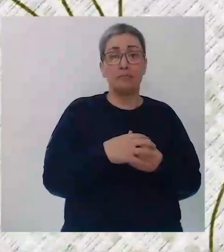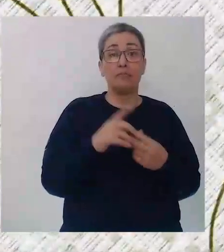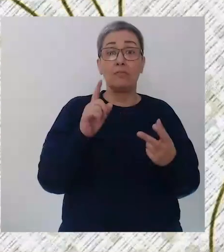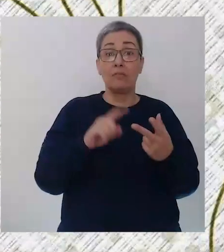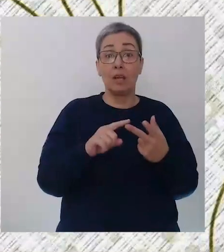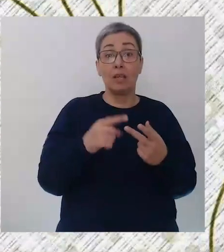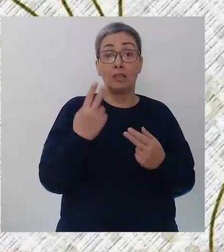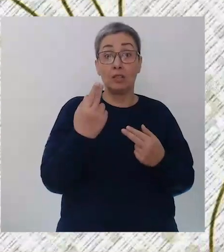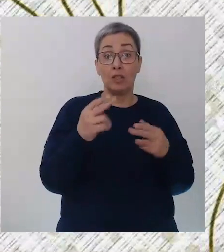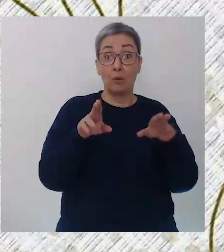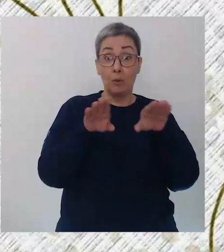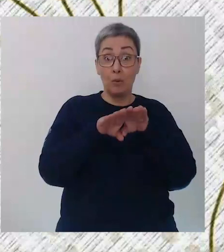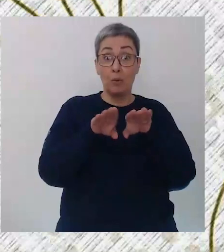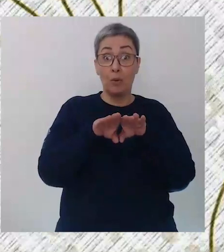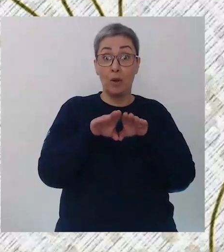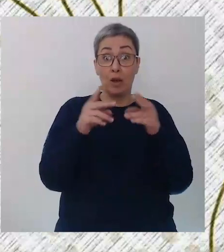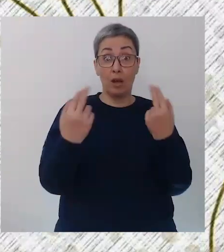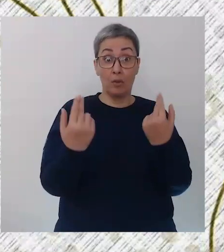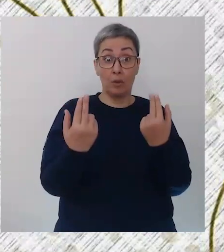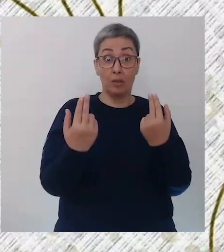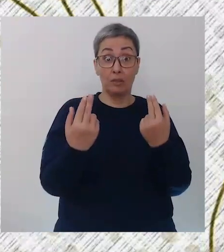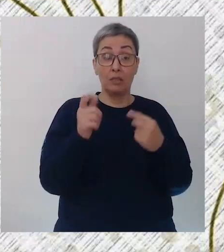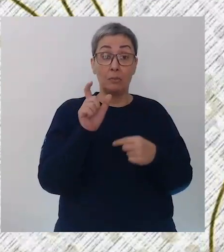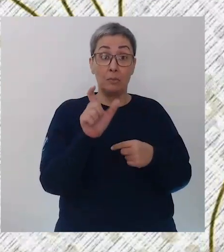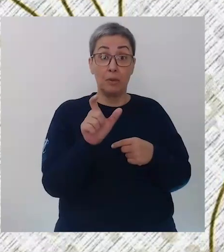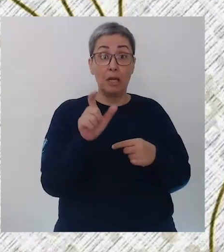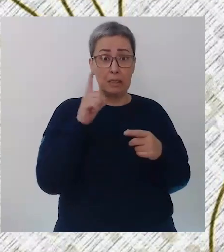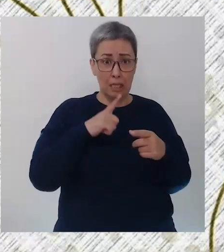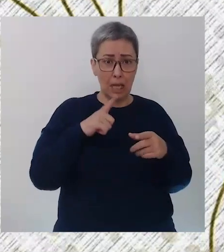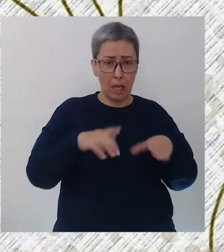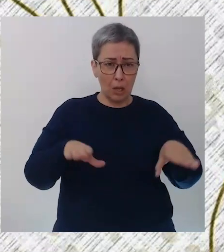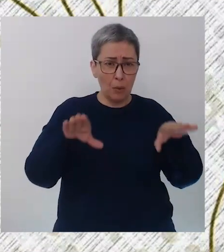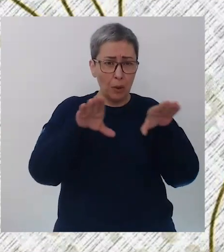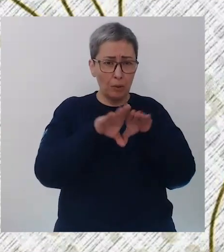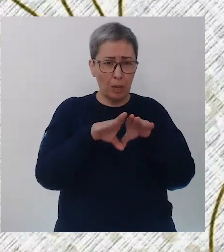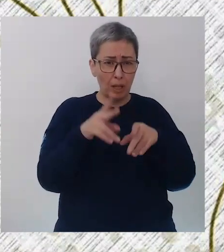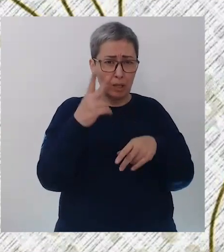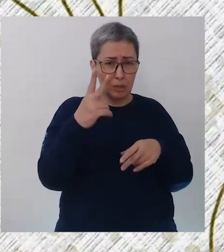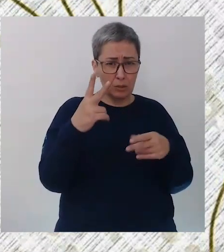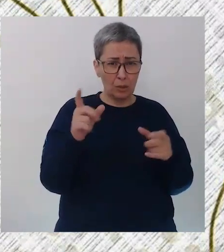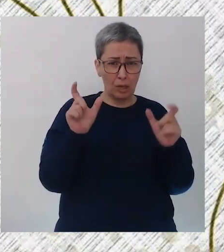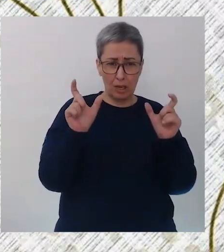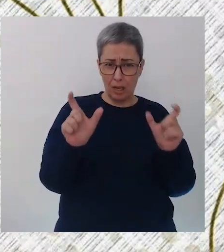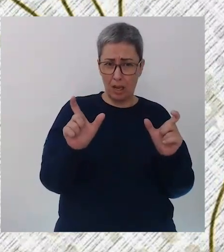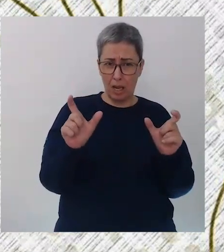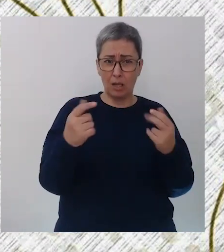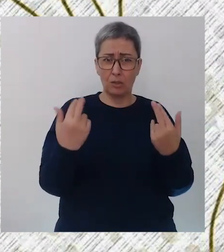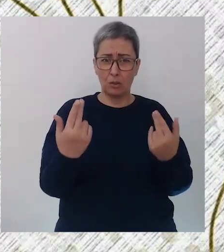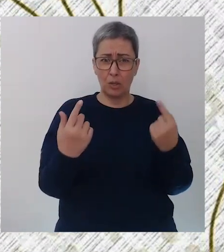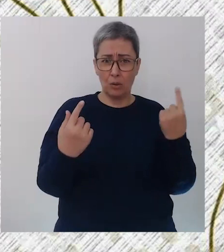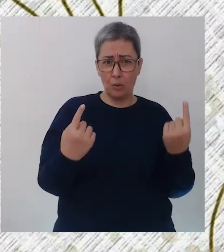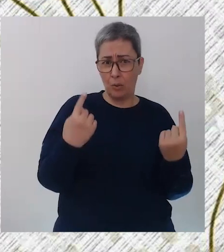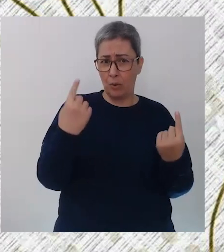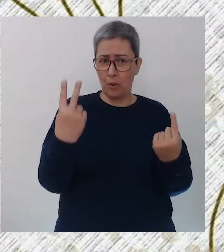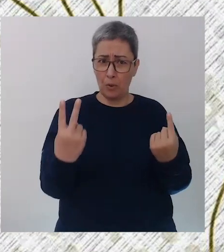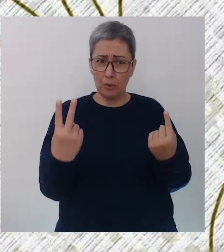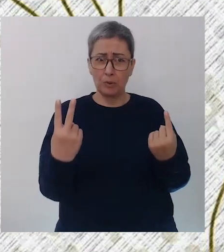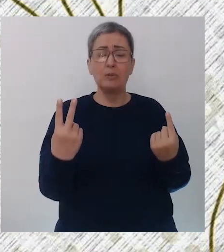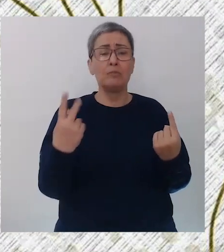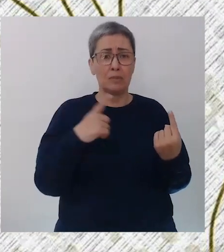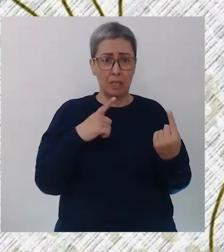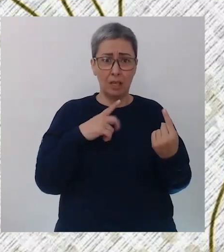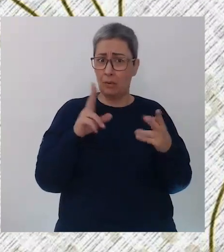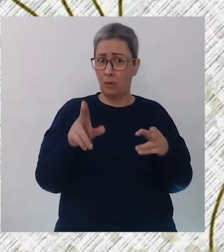A segunda comparação é da palavra iguais. Será que há igualdade nas duas situações aí, das duas figuras, a primeira figura e essa segunda figura